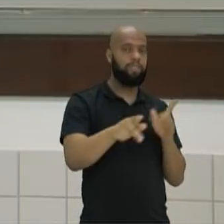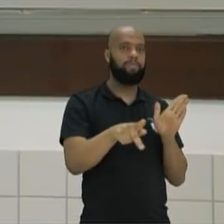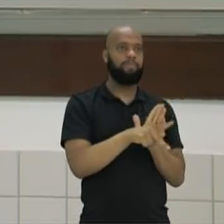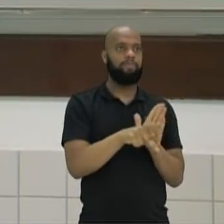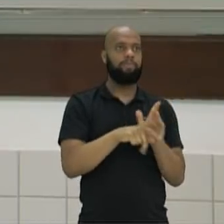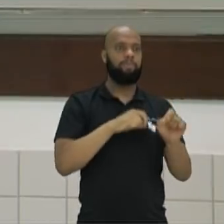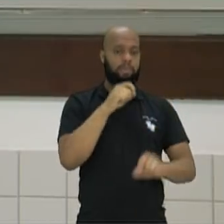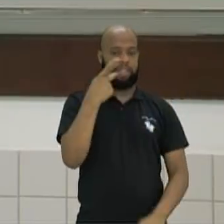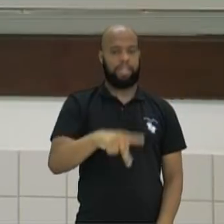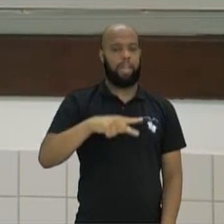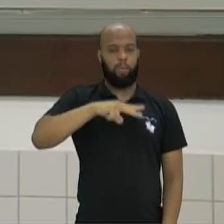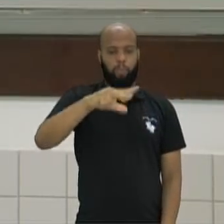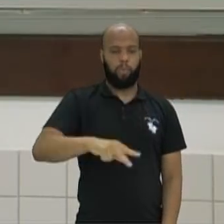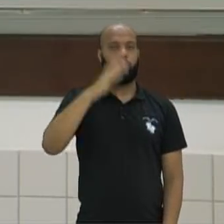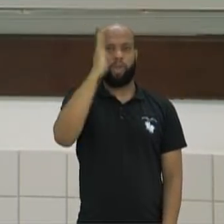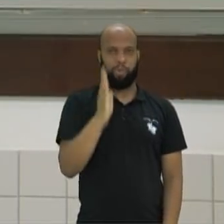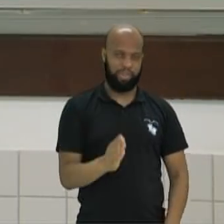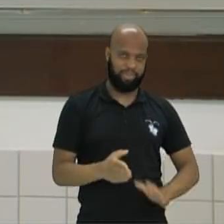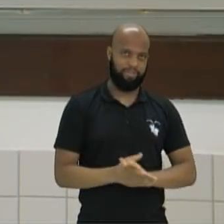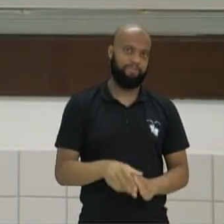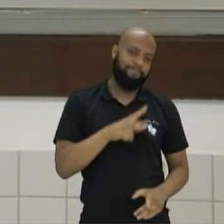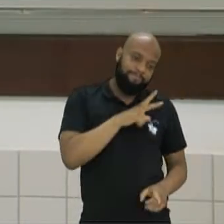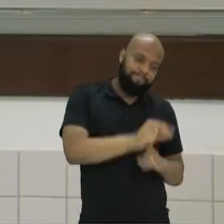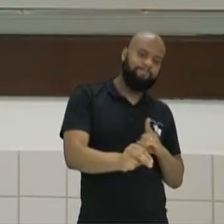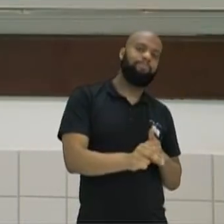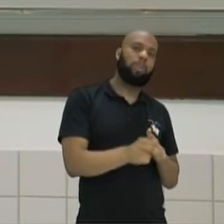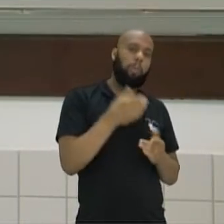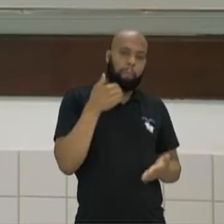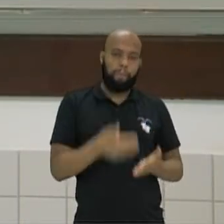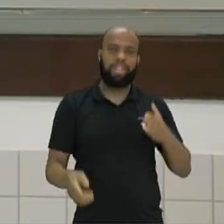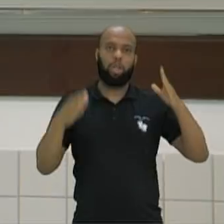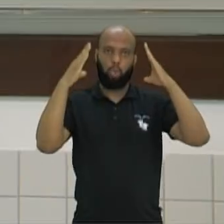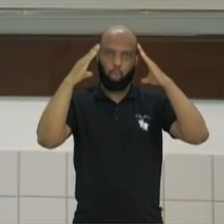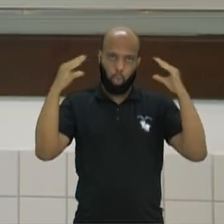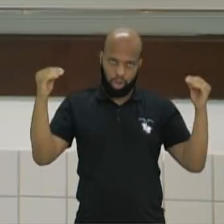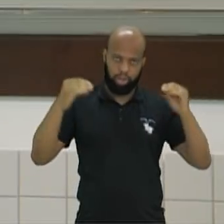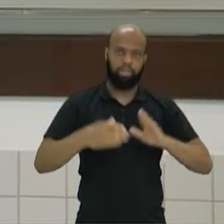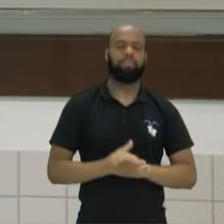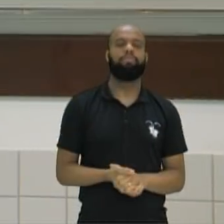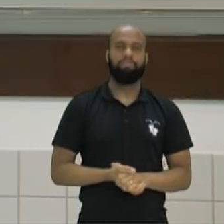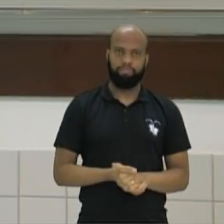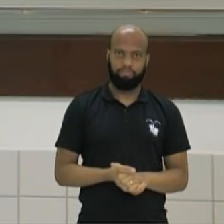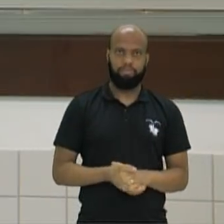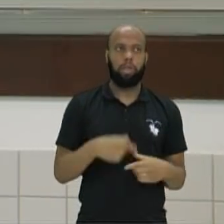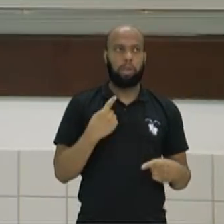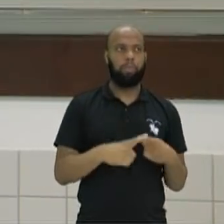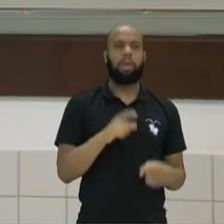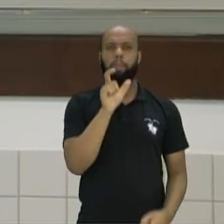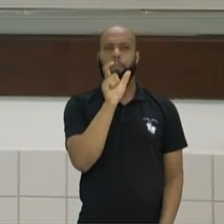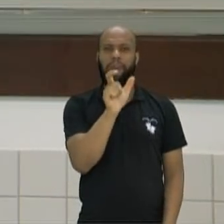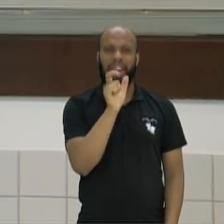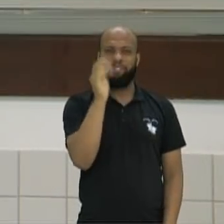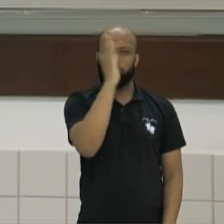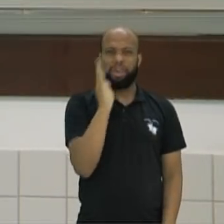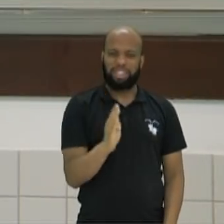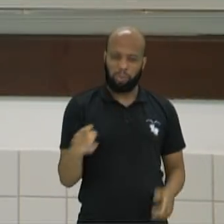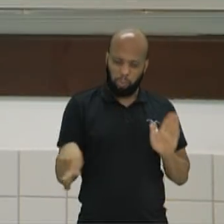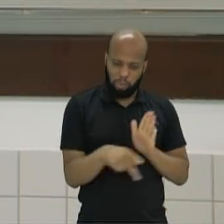resistentes luso-brasileiros, vamos chamar assim, né? Origem portuguesa e brasileiros que já estavam na região. O termo brasileiro é meio complicado, né?